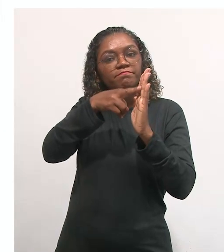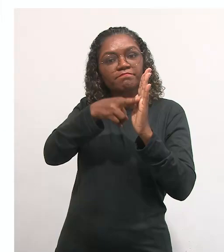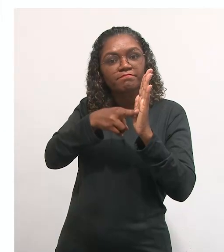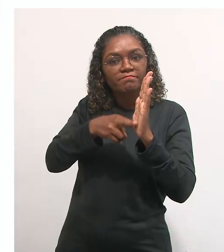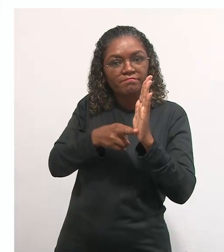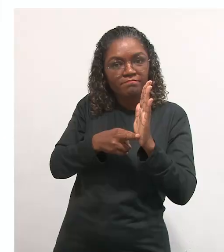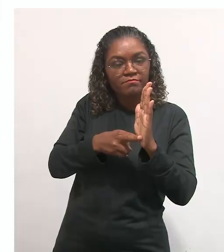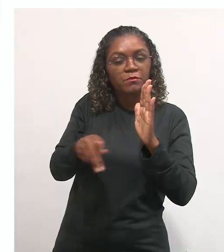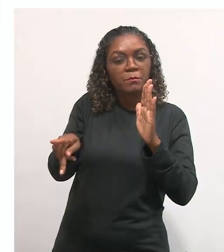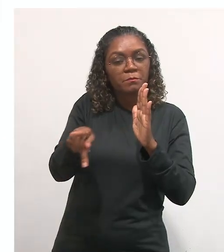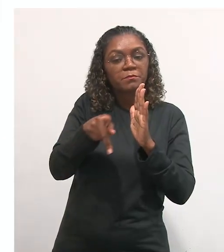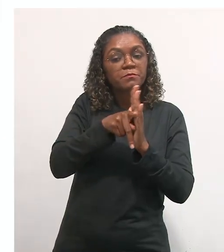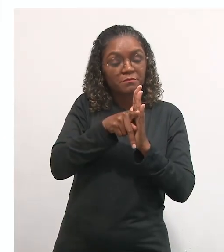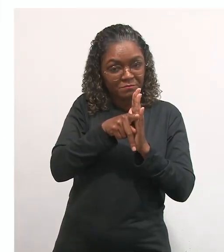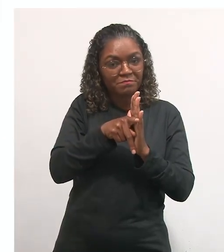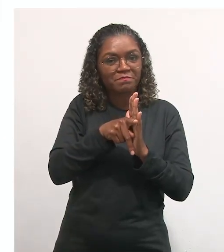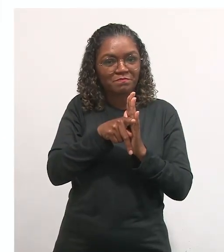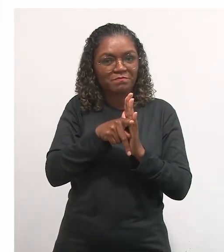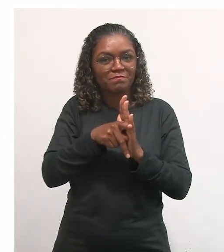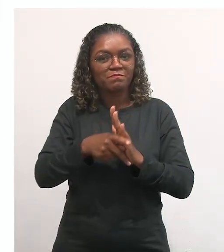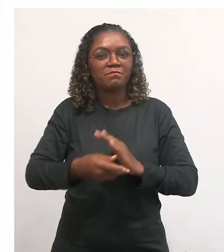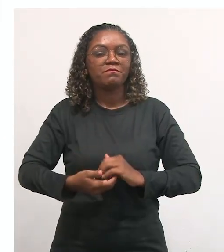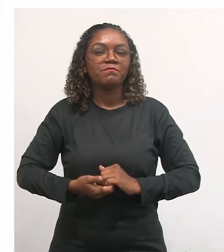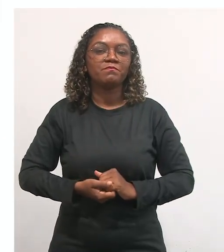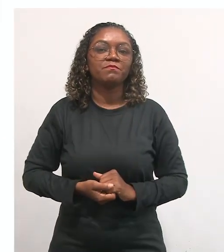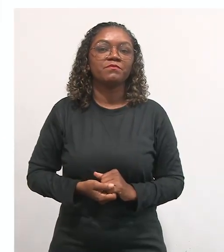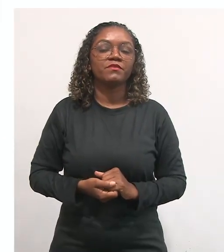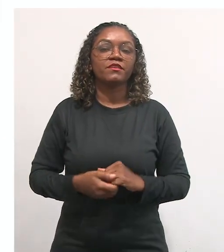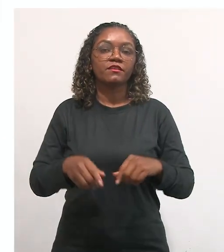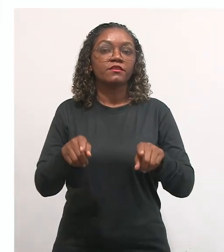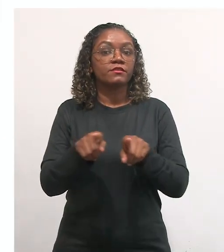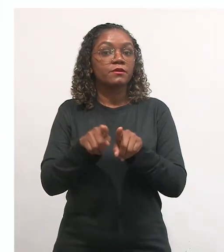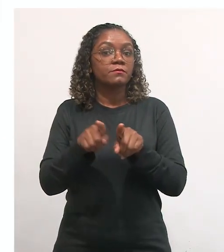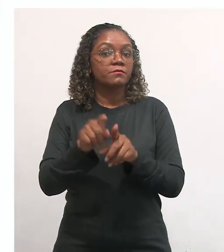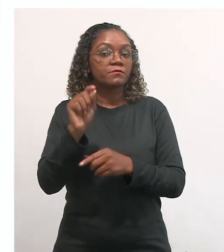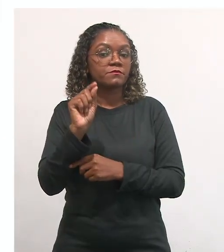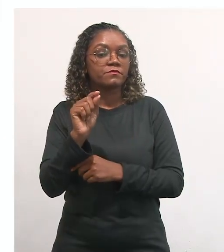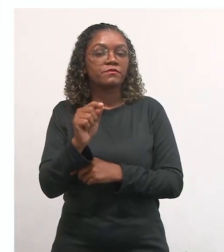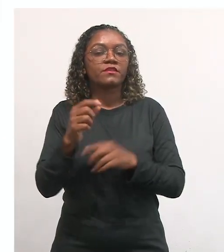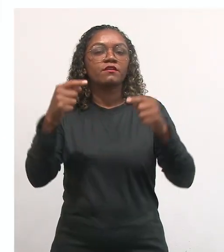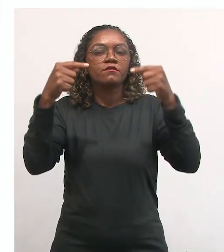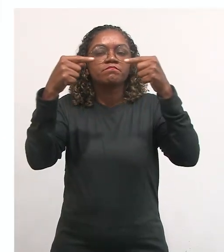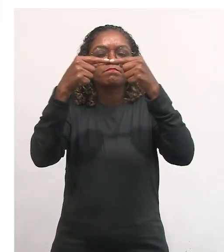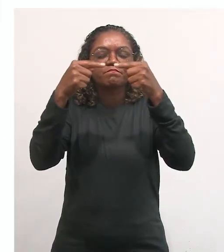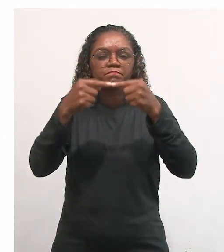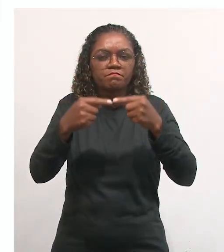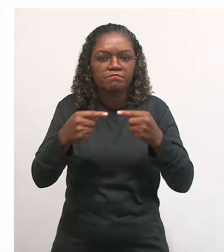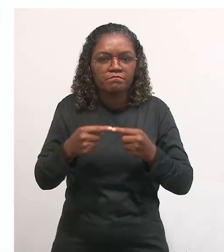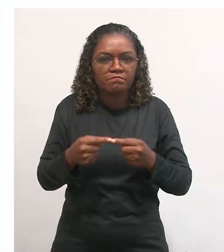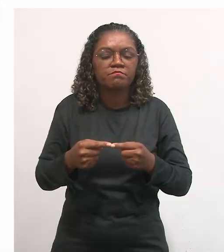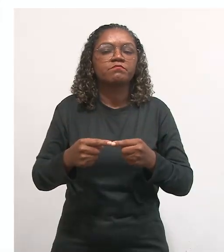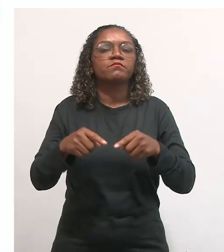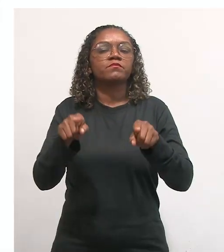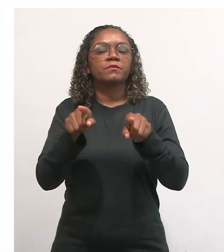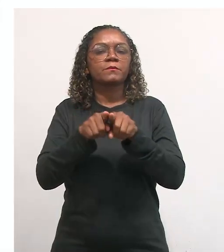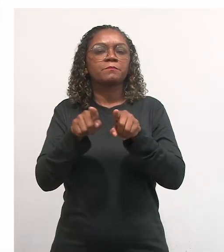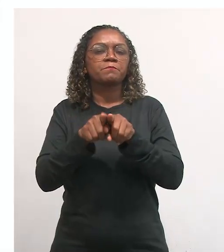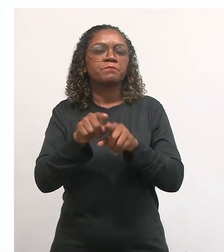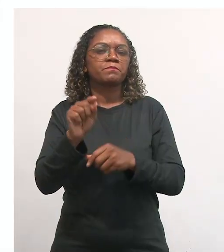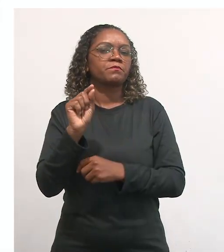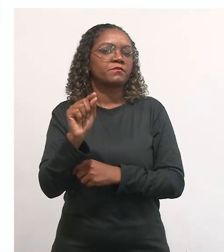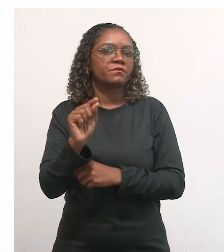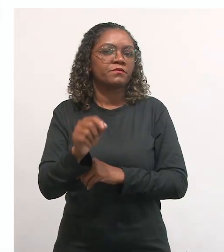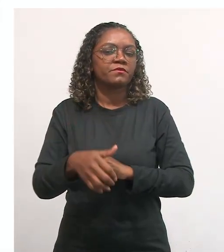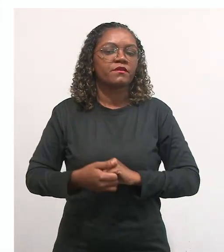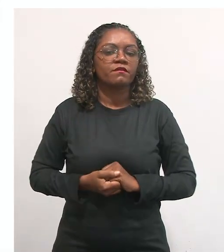Essas essas regras né inclusive de formatação inclusive né de